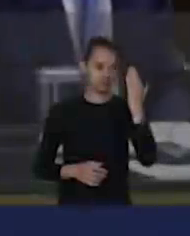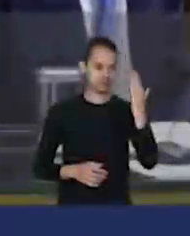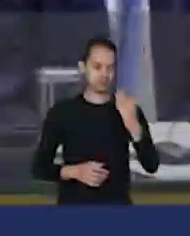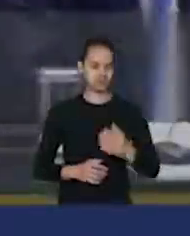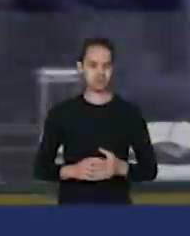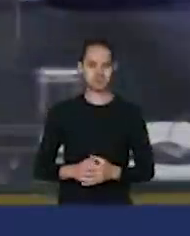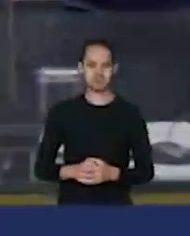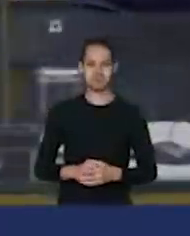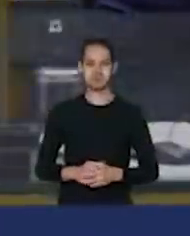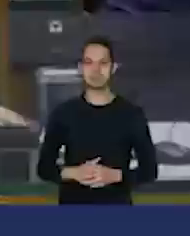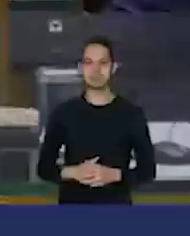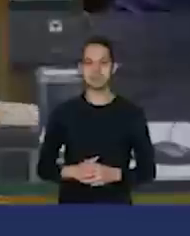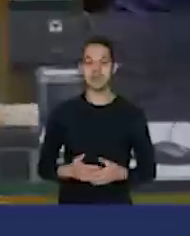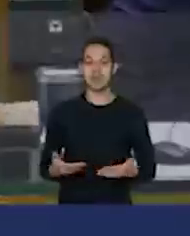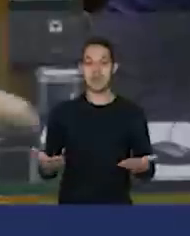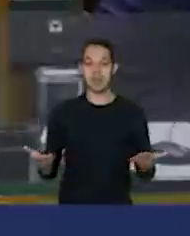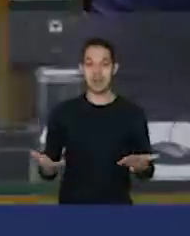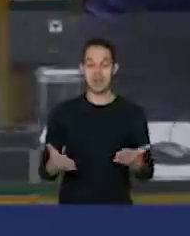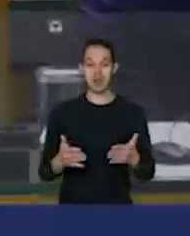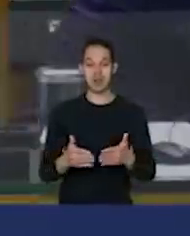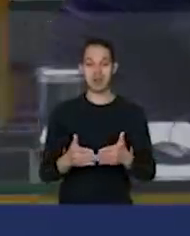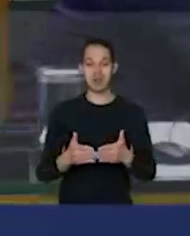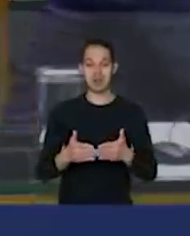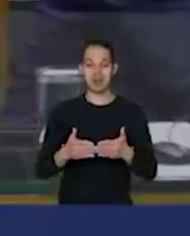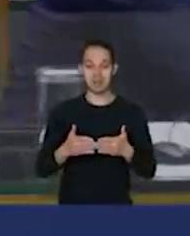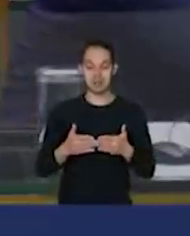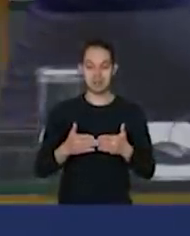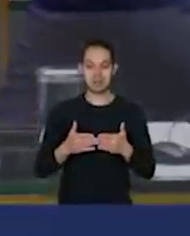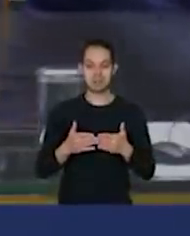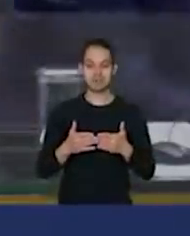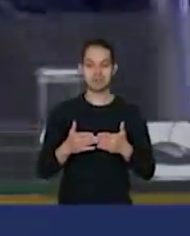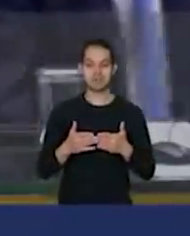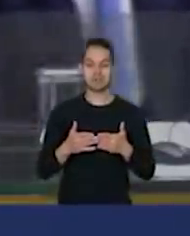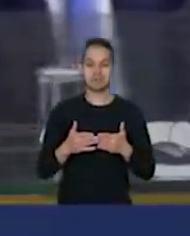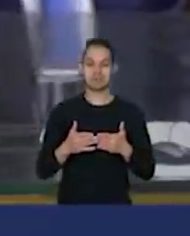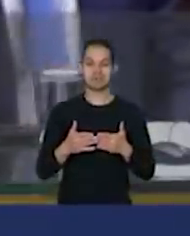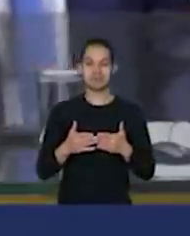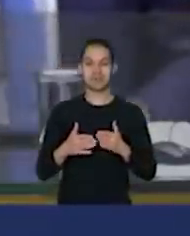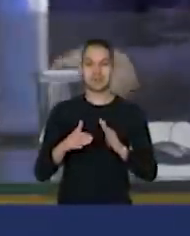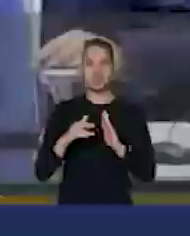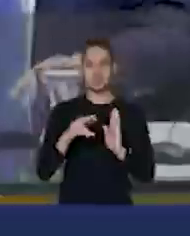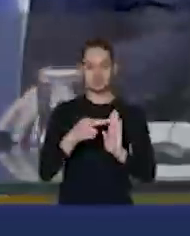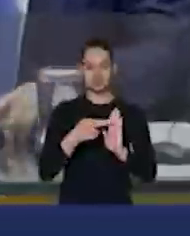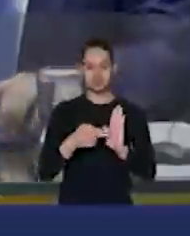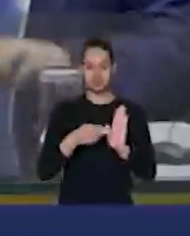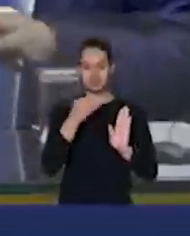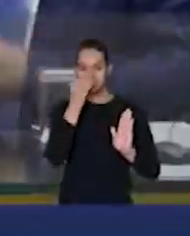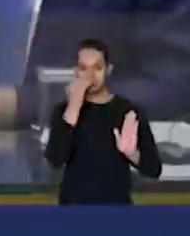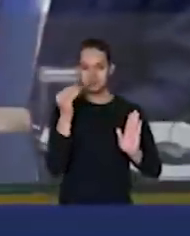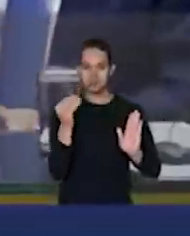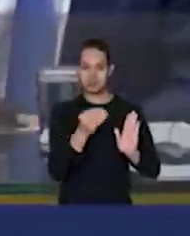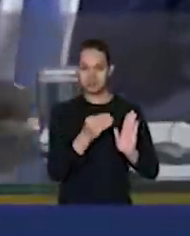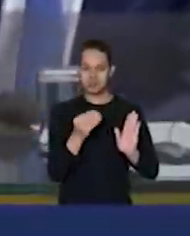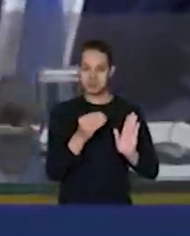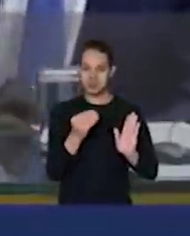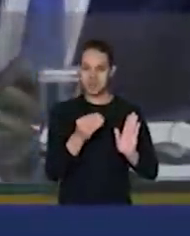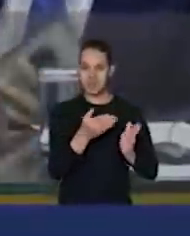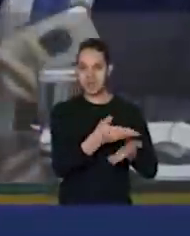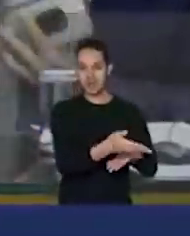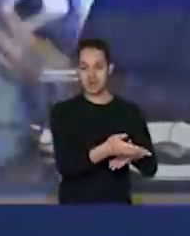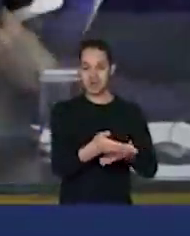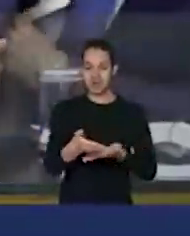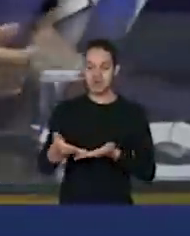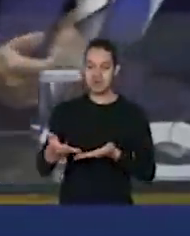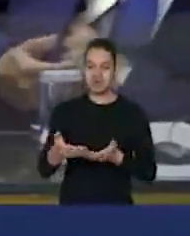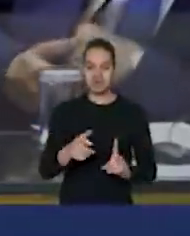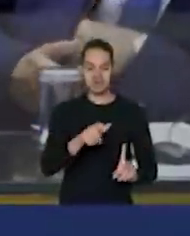e eu vou pedir agora a licença do nishimori e sem pai para quebrar um pouco protocolo e chamar um ídolo de infância que é